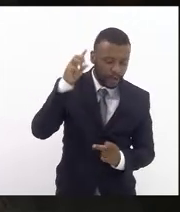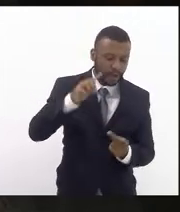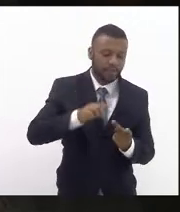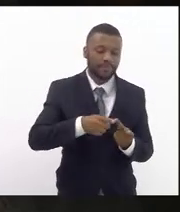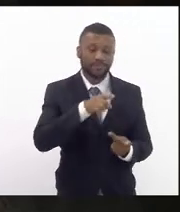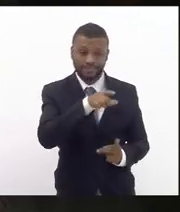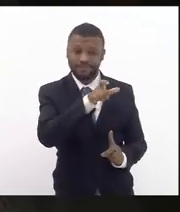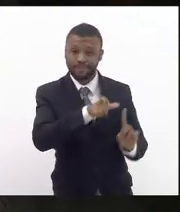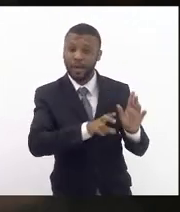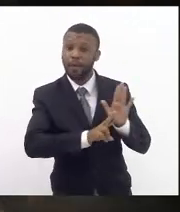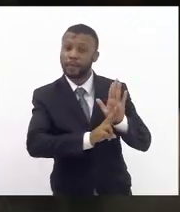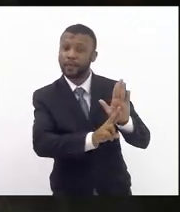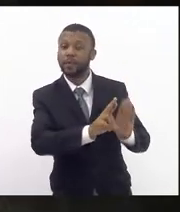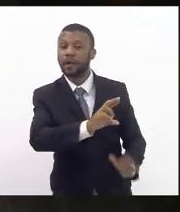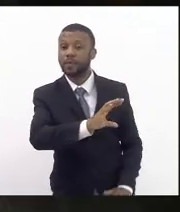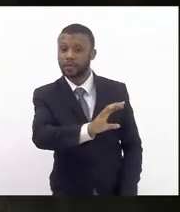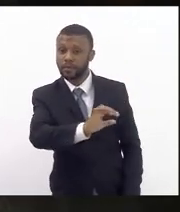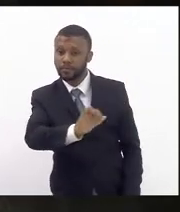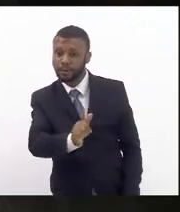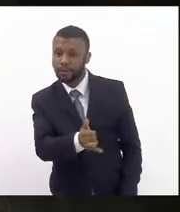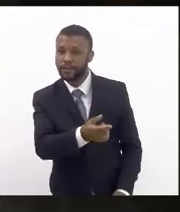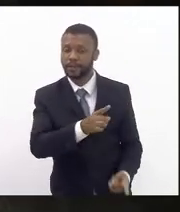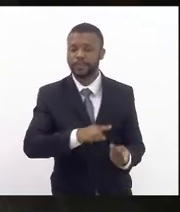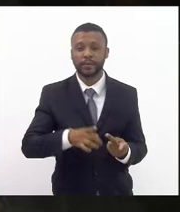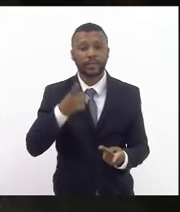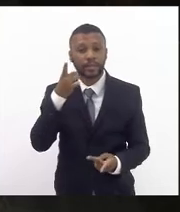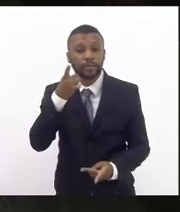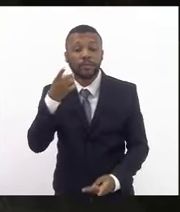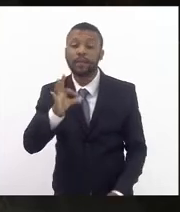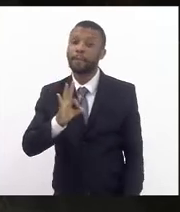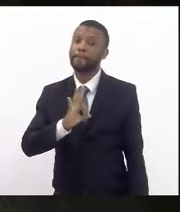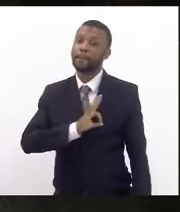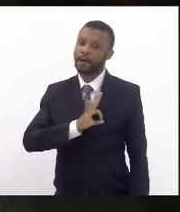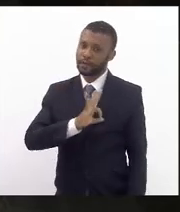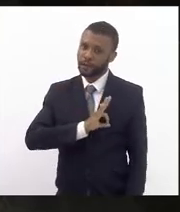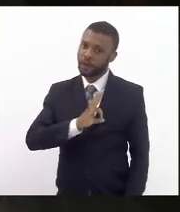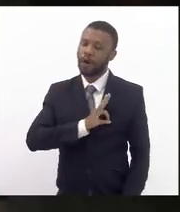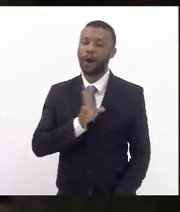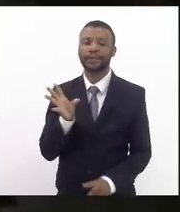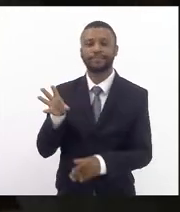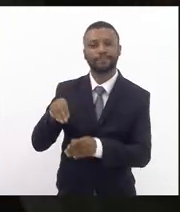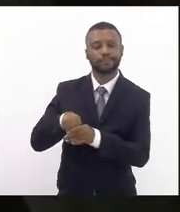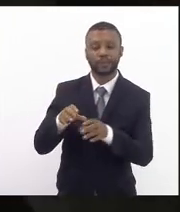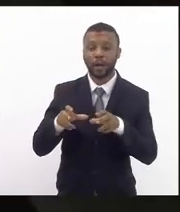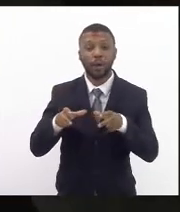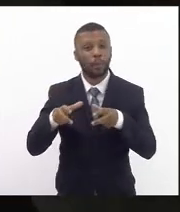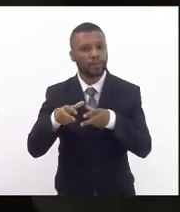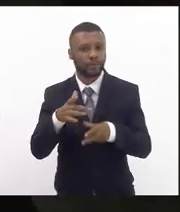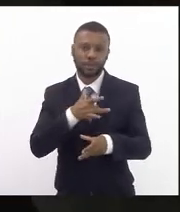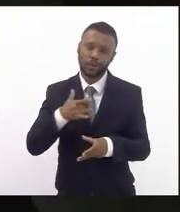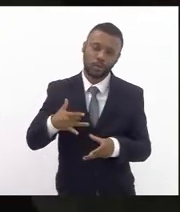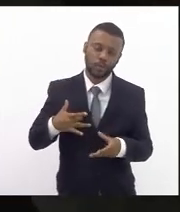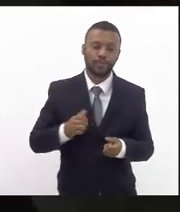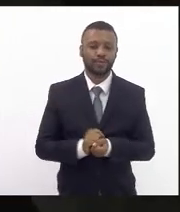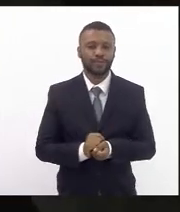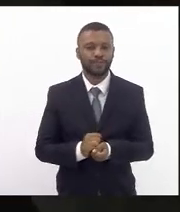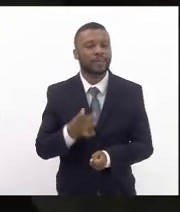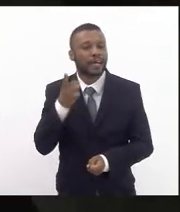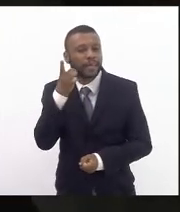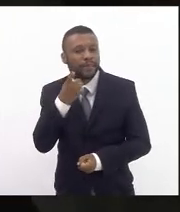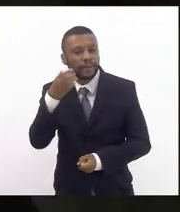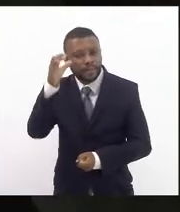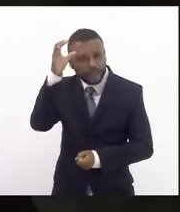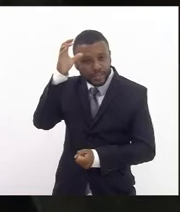CCJ, deputada Marta Rocha, da Comissão de Saúde, deputada Tia Ju, que falou